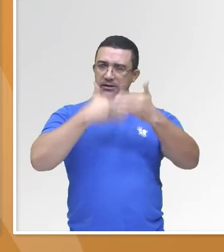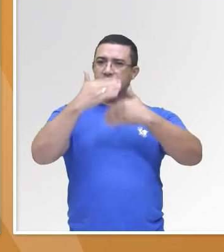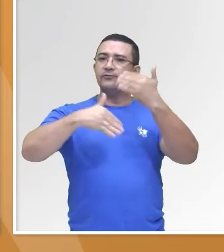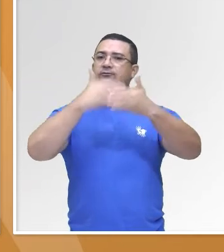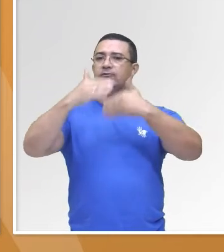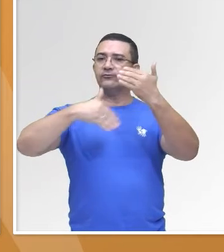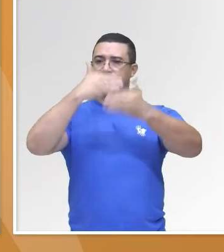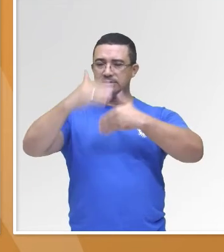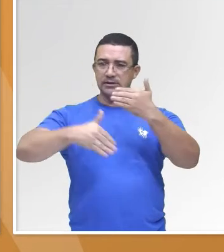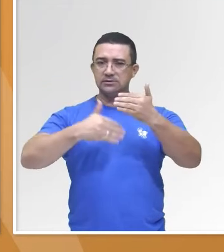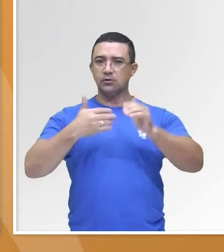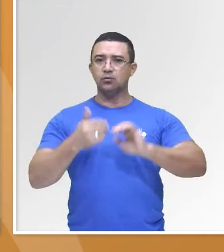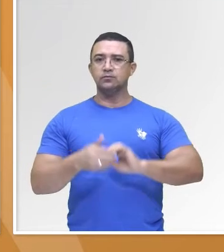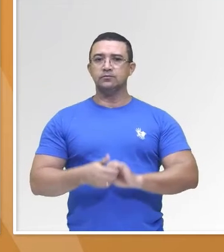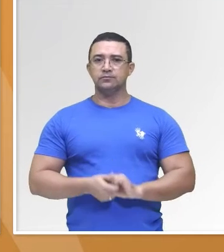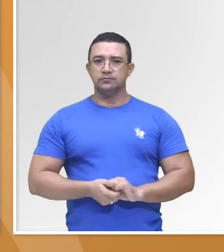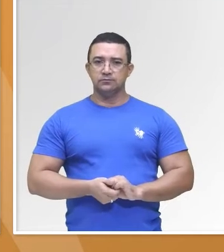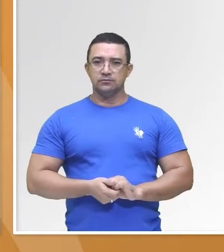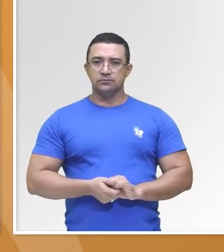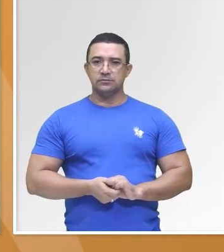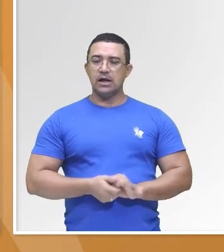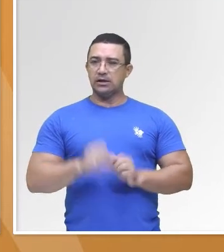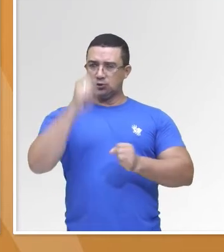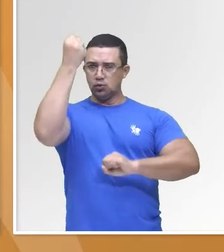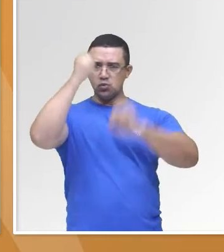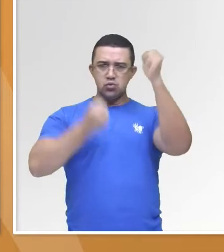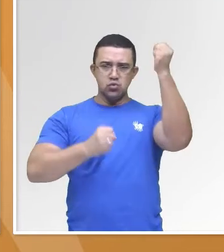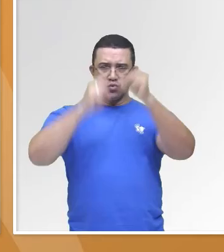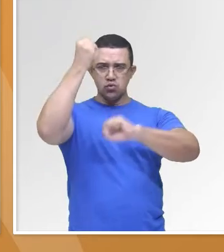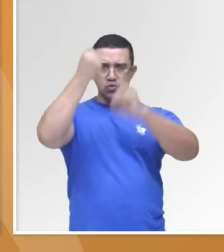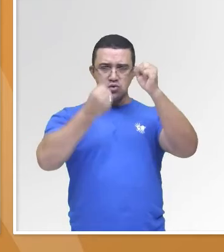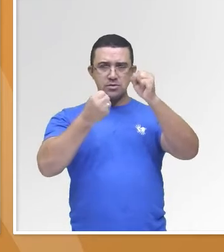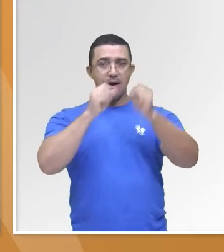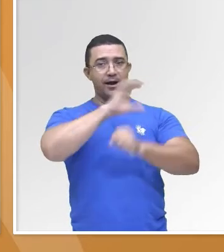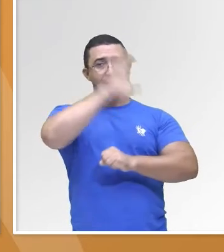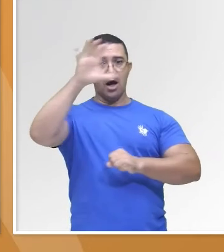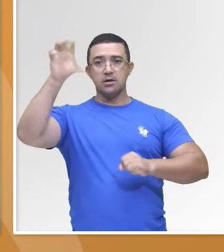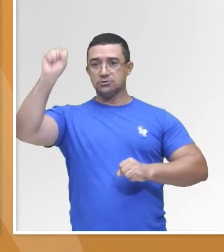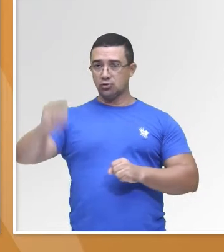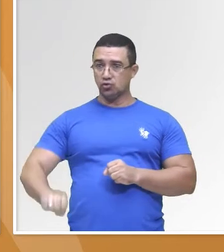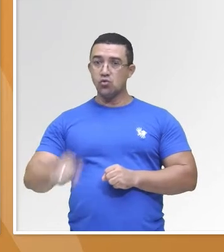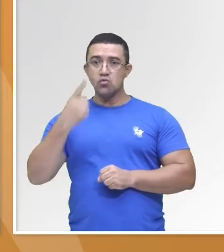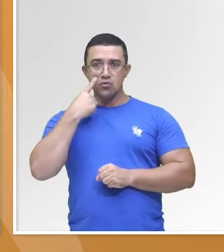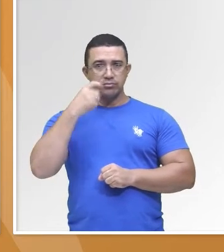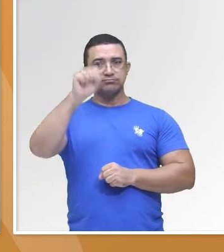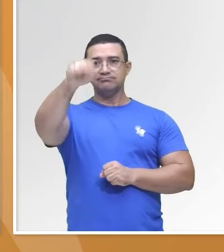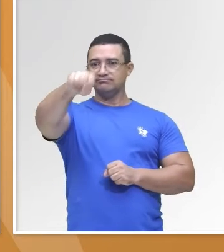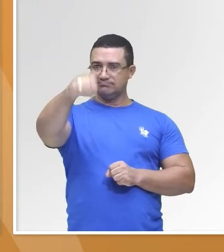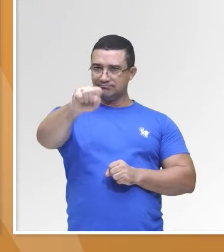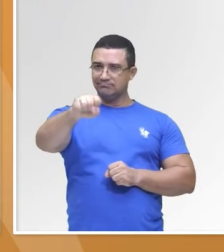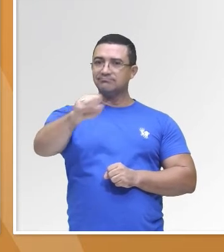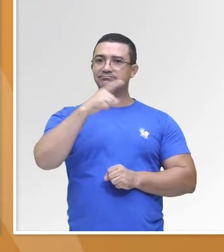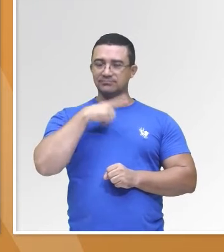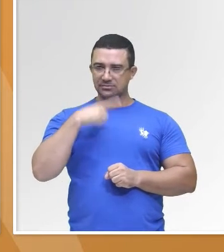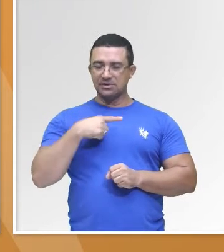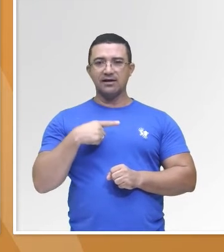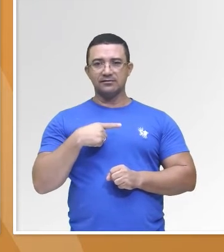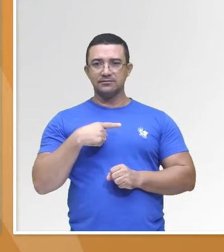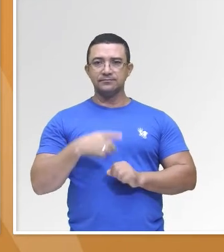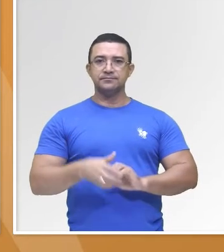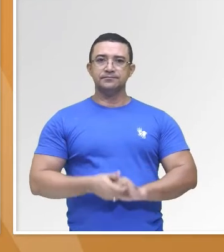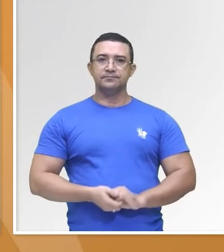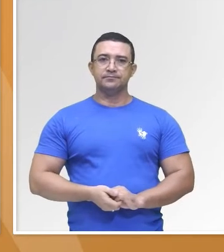a implantação das indústrias na região sul? A gente vai verificar que sim, tá? Estabelecem relações. Então, vamos